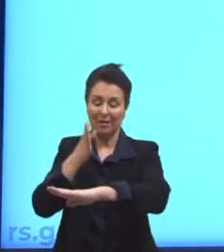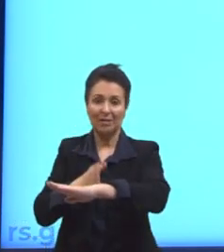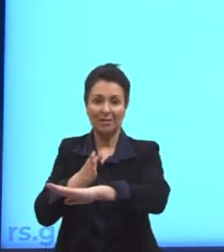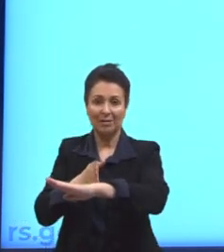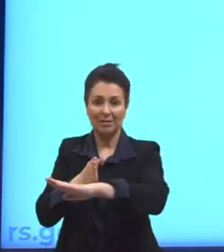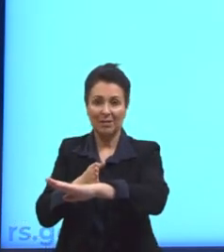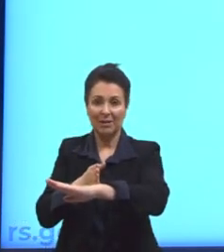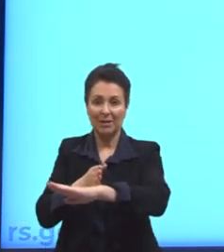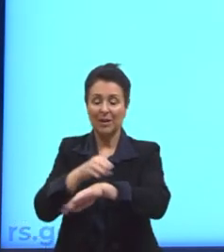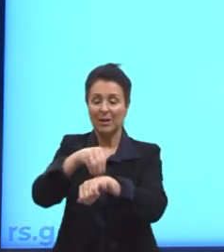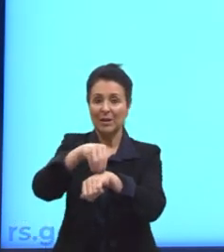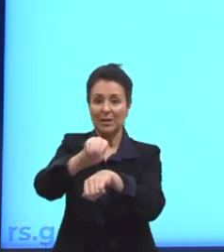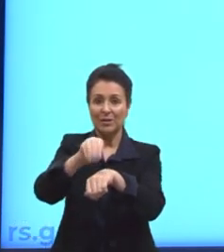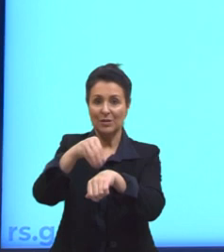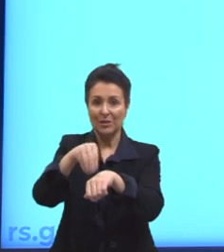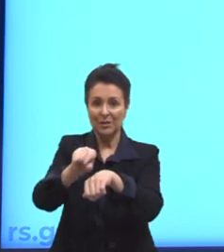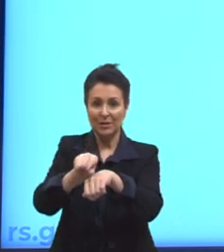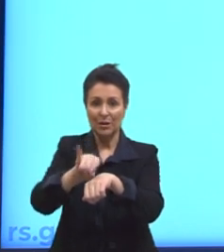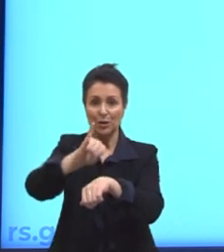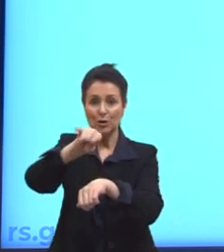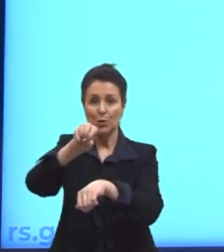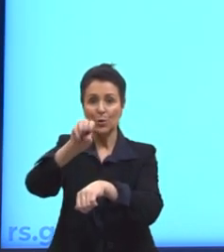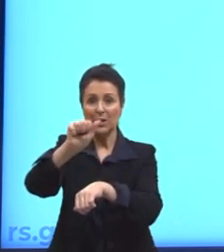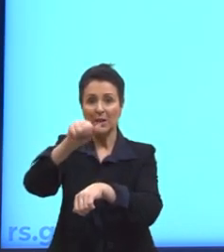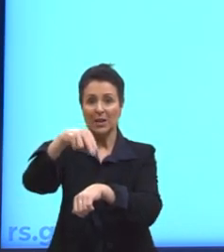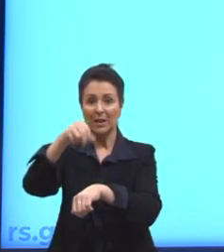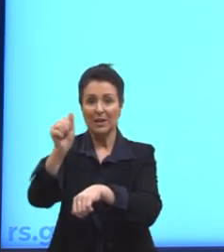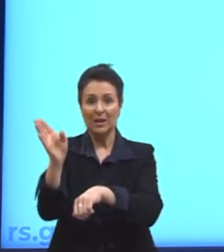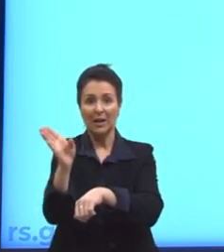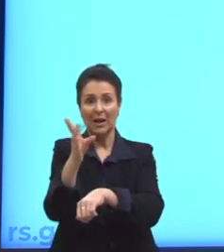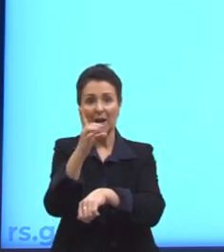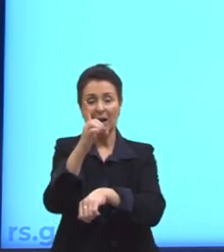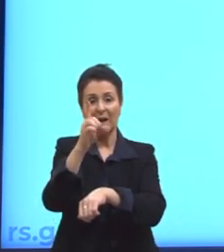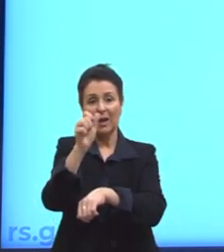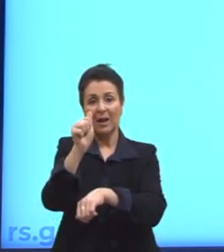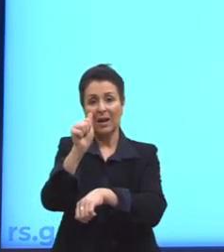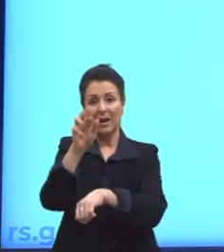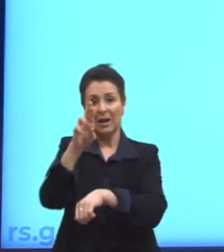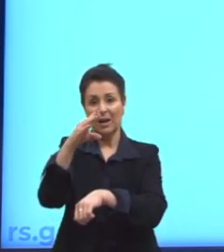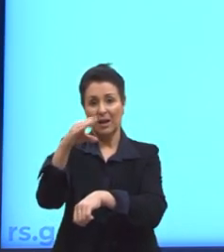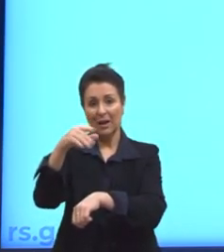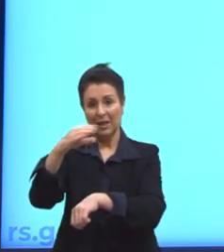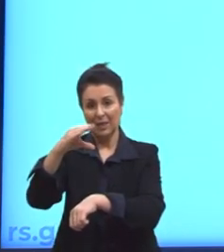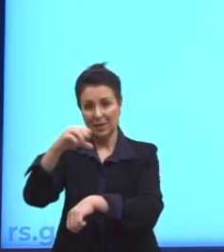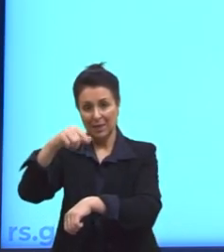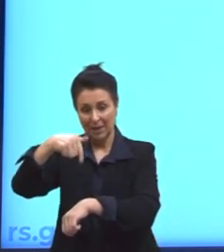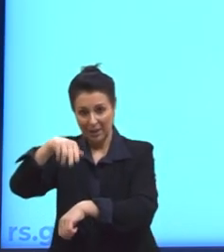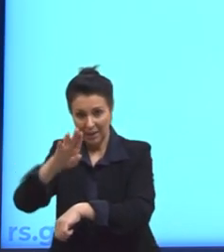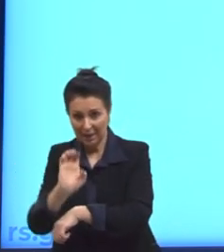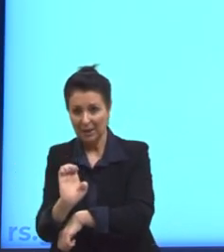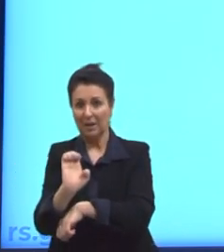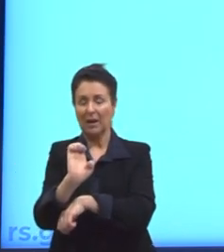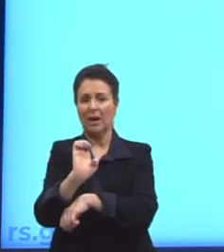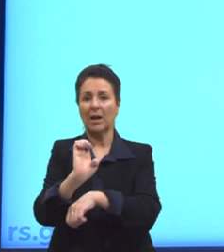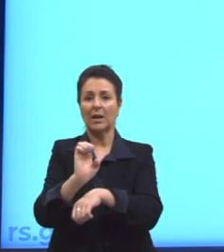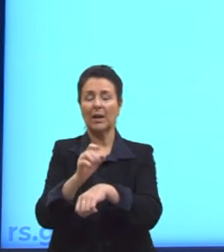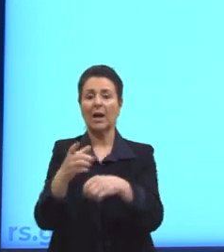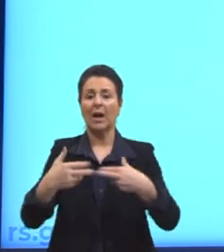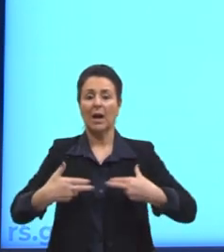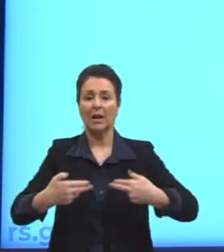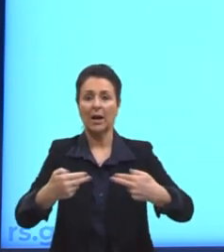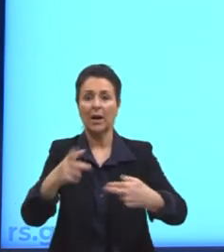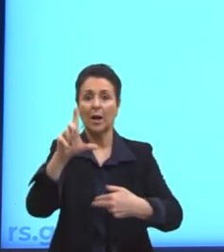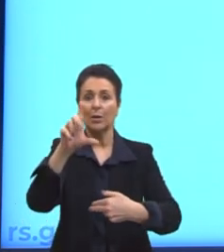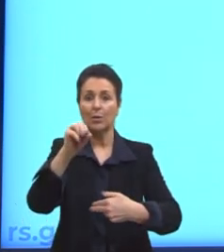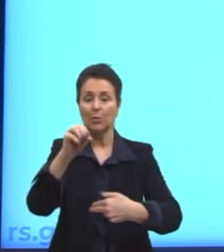eu disse que o medicação filme Joana D'Arc da Guerra dos Cem Anos entre França e Inglaterra Para se entender